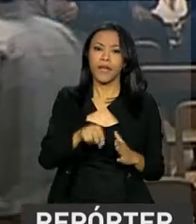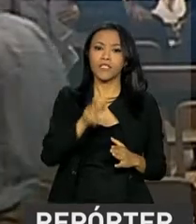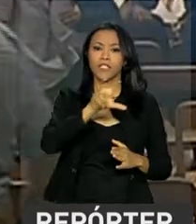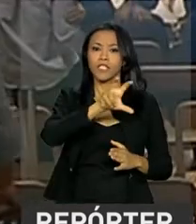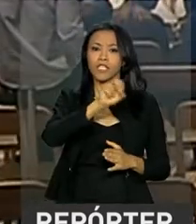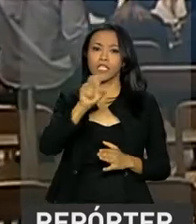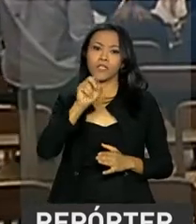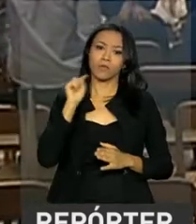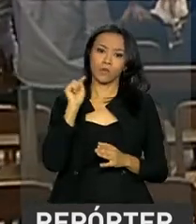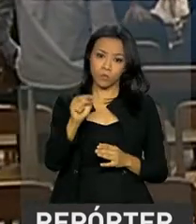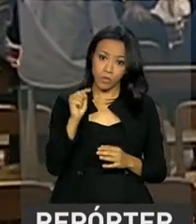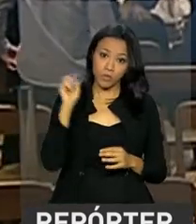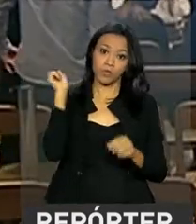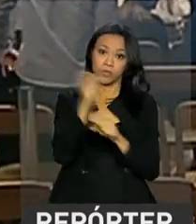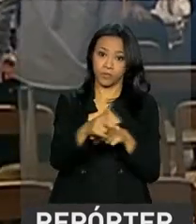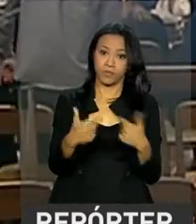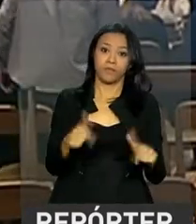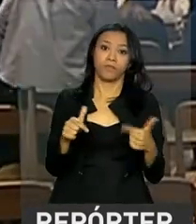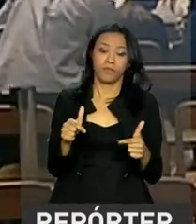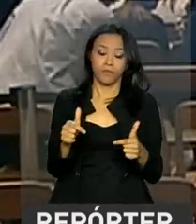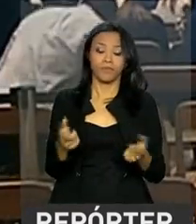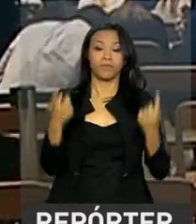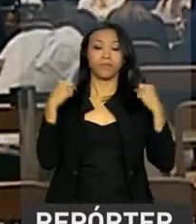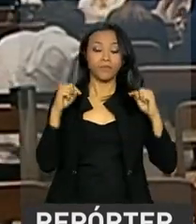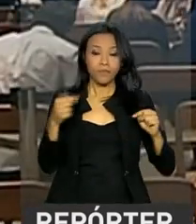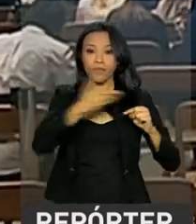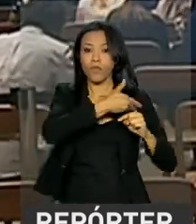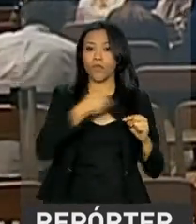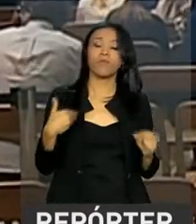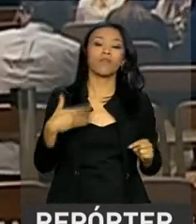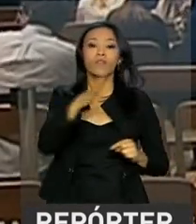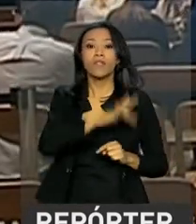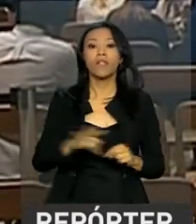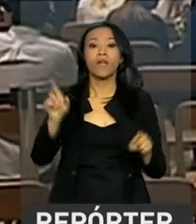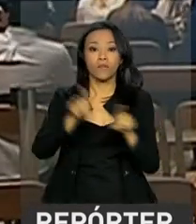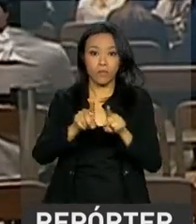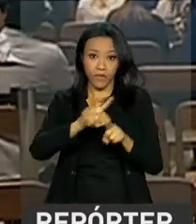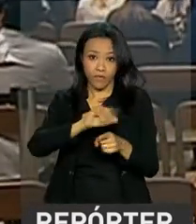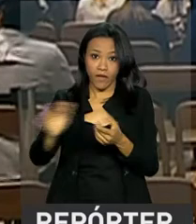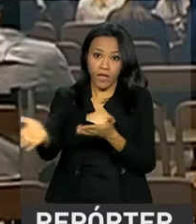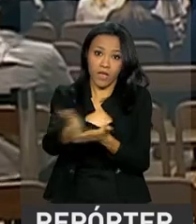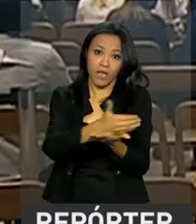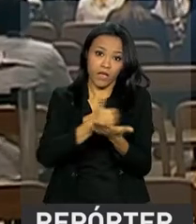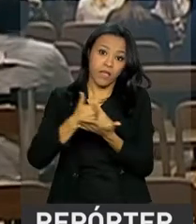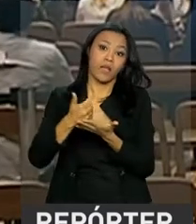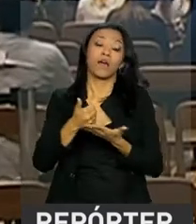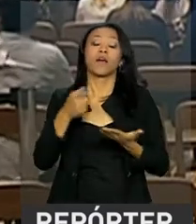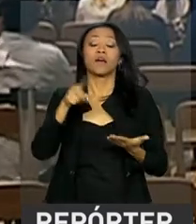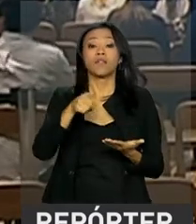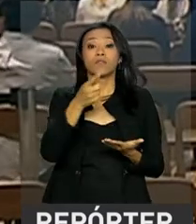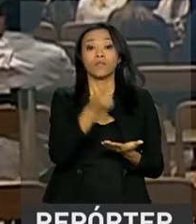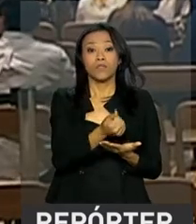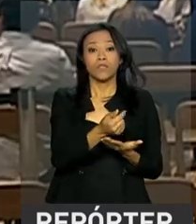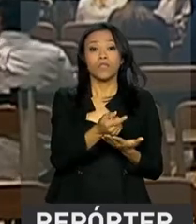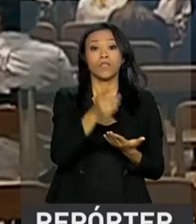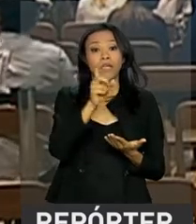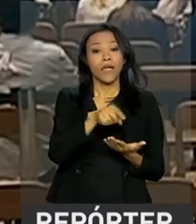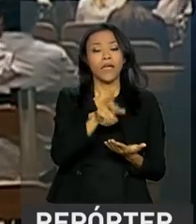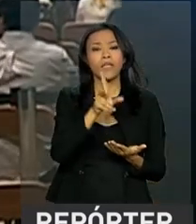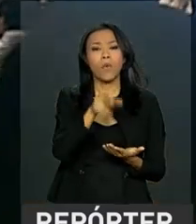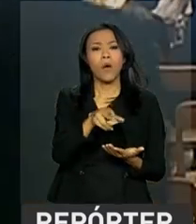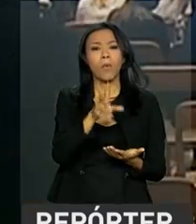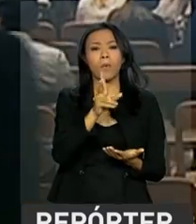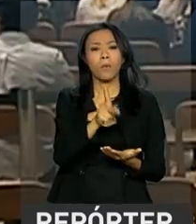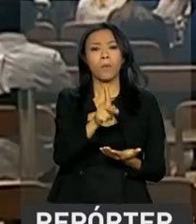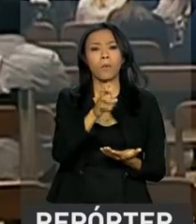mil postos de trabalho. O governo federal também vai arrecadar com royalties, que é uma espécie de pedágio pago para